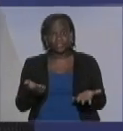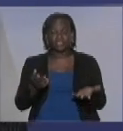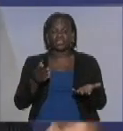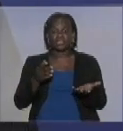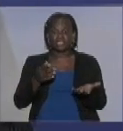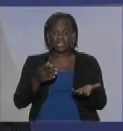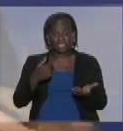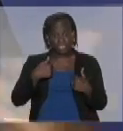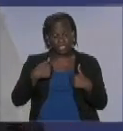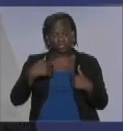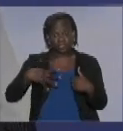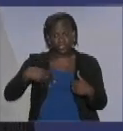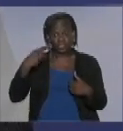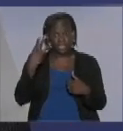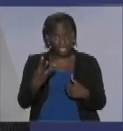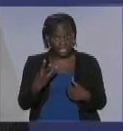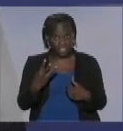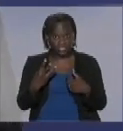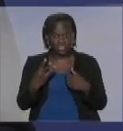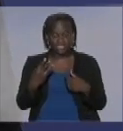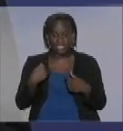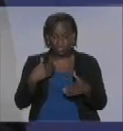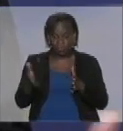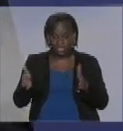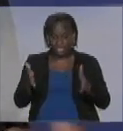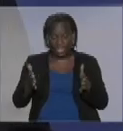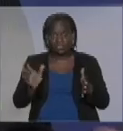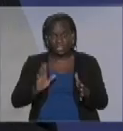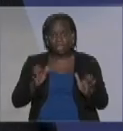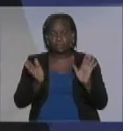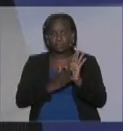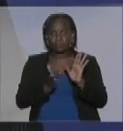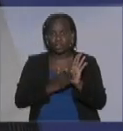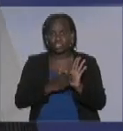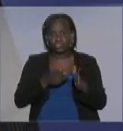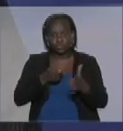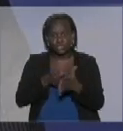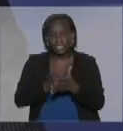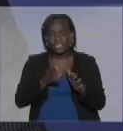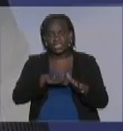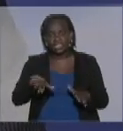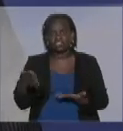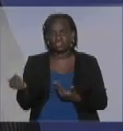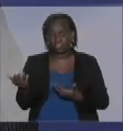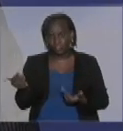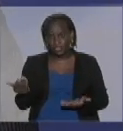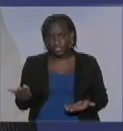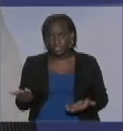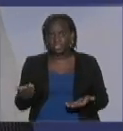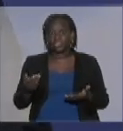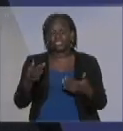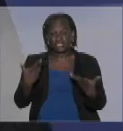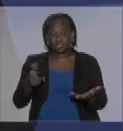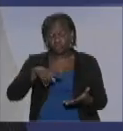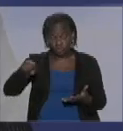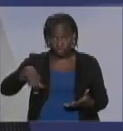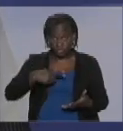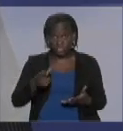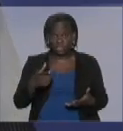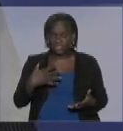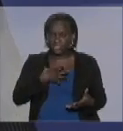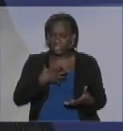Isso, eu que tenho 3 filhos e meu mandato vem com essa proposta de lutar pelas crianças e adolescentes, isso para a